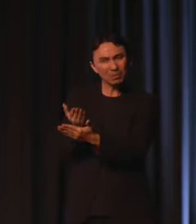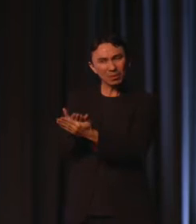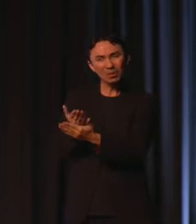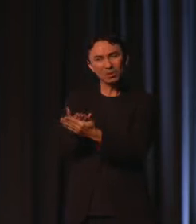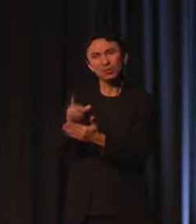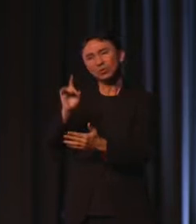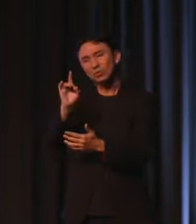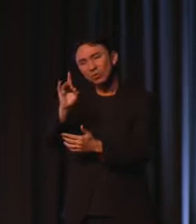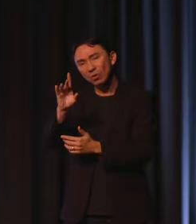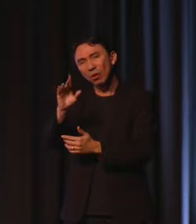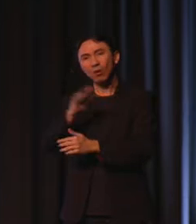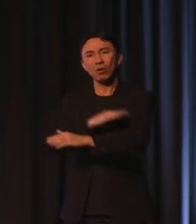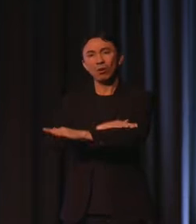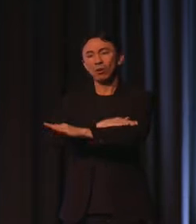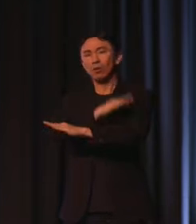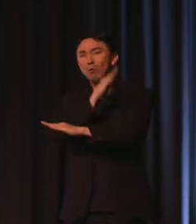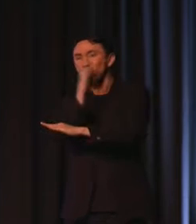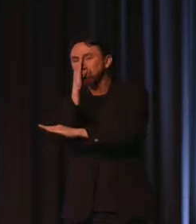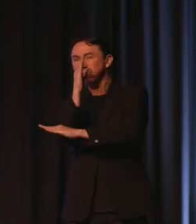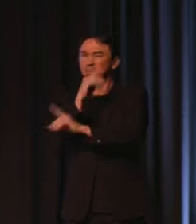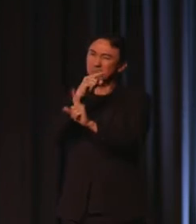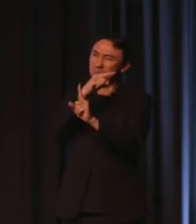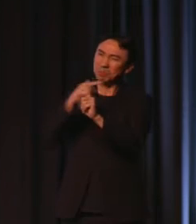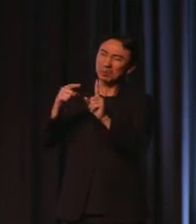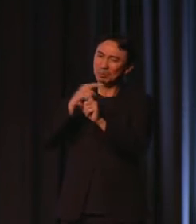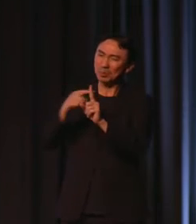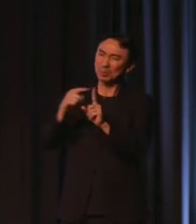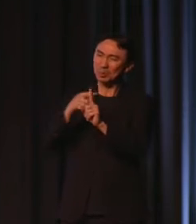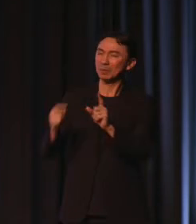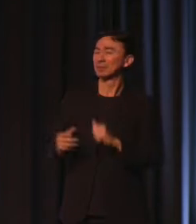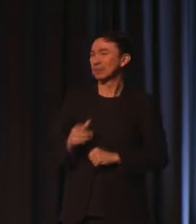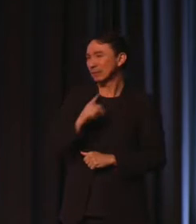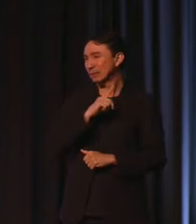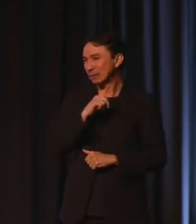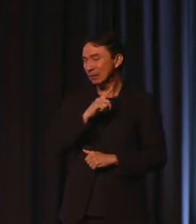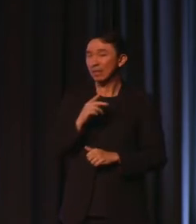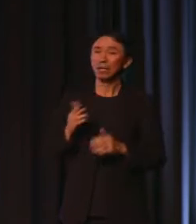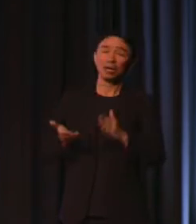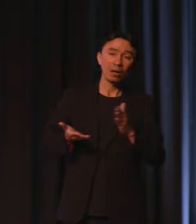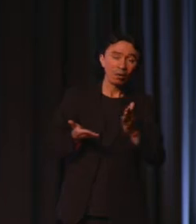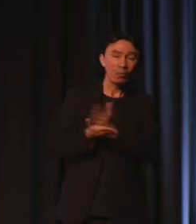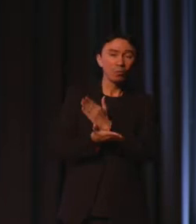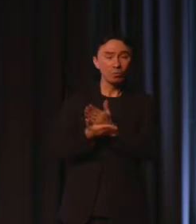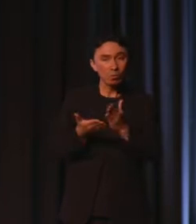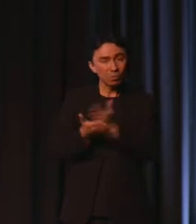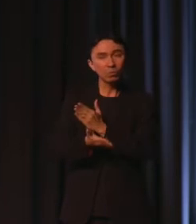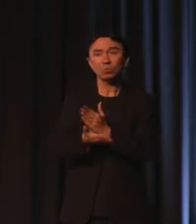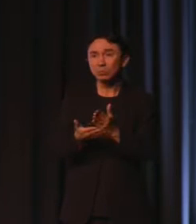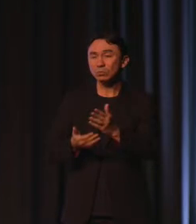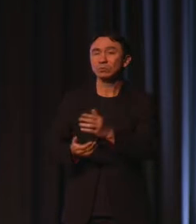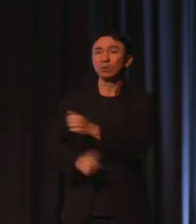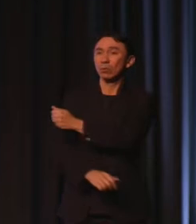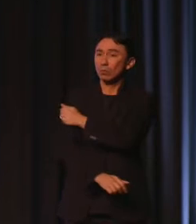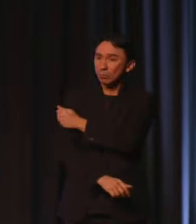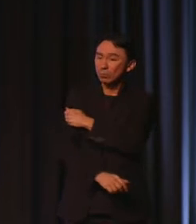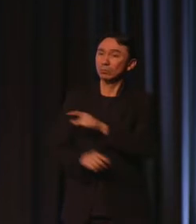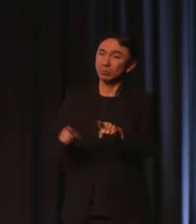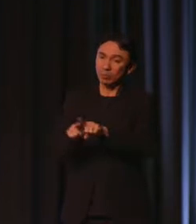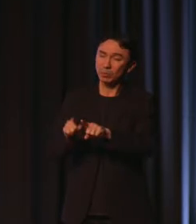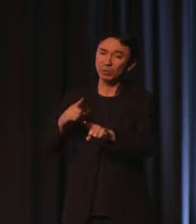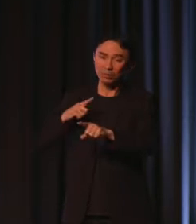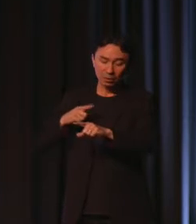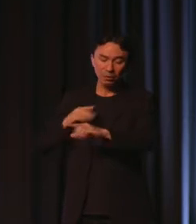tem uma distribuição até um pouco de estudantes ali em tempo integral também, uma pequena parcela